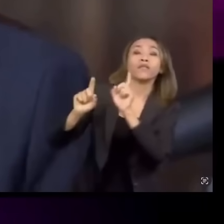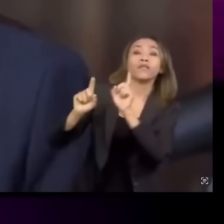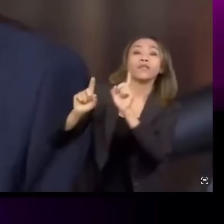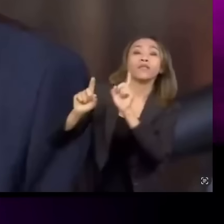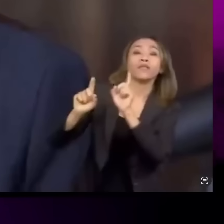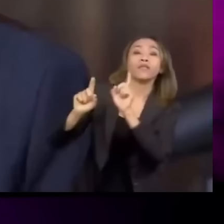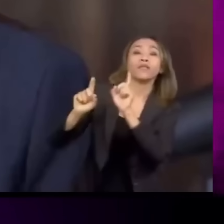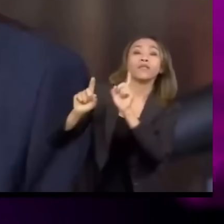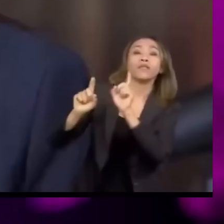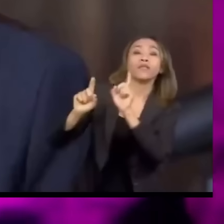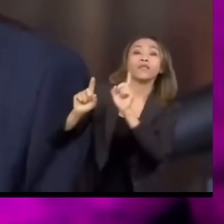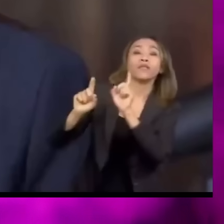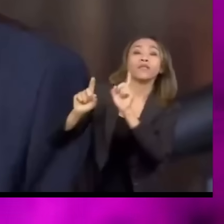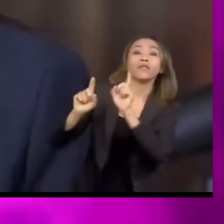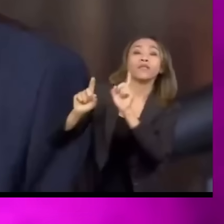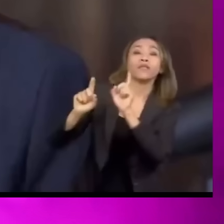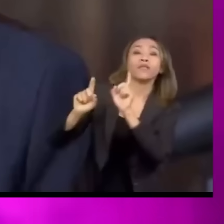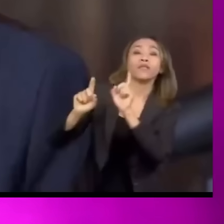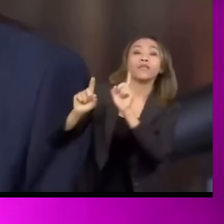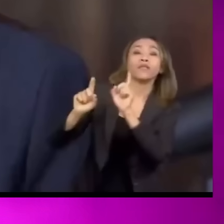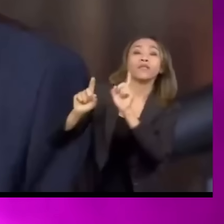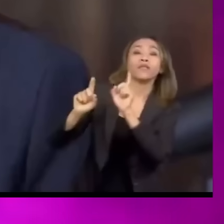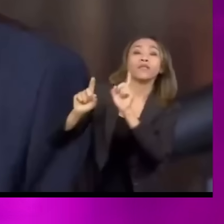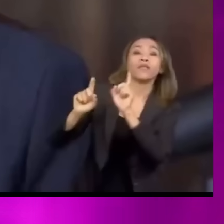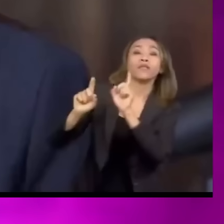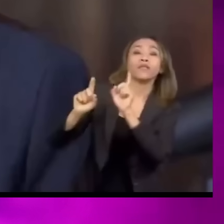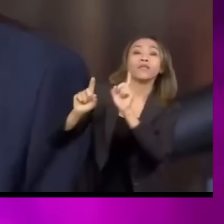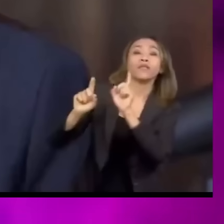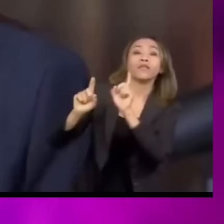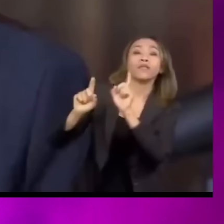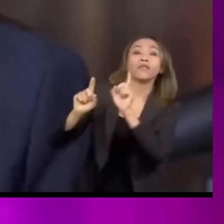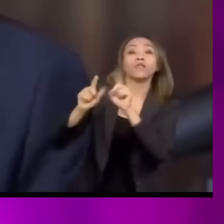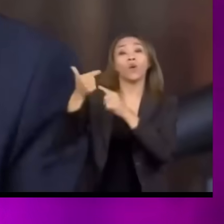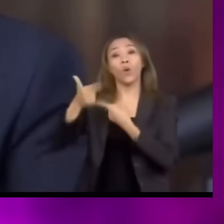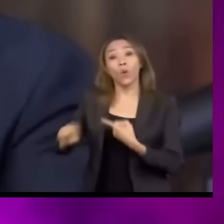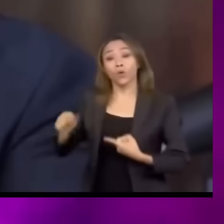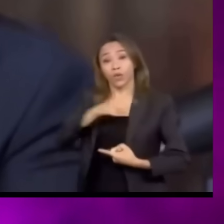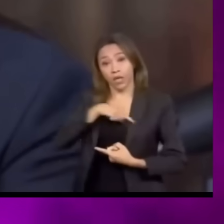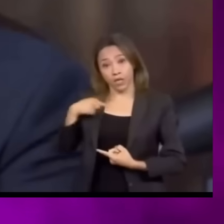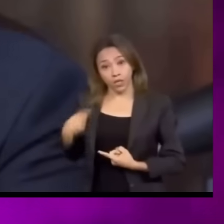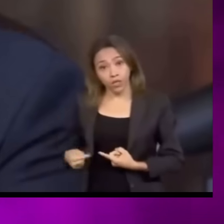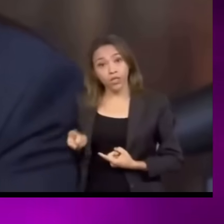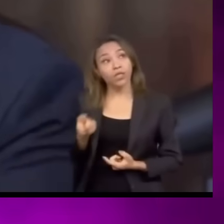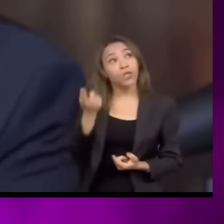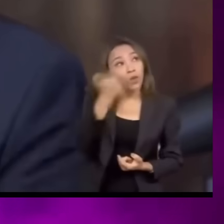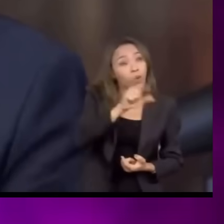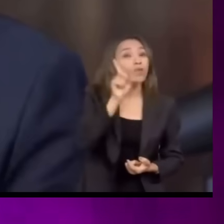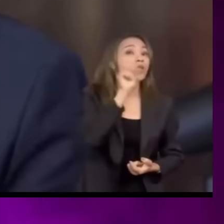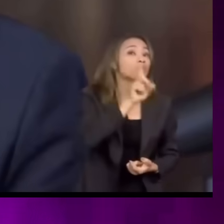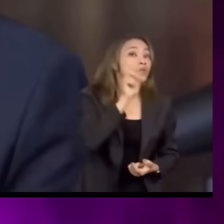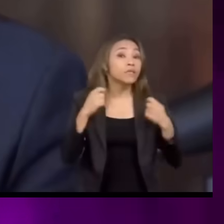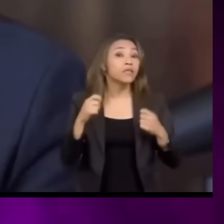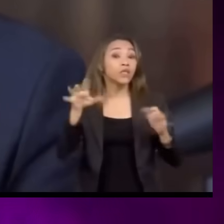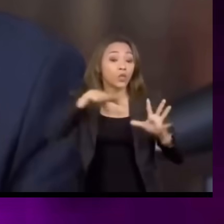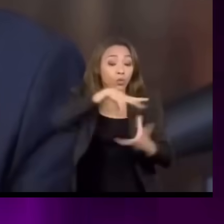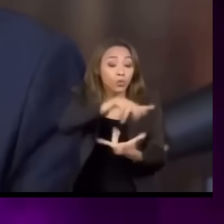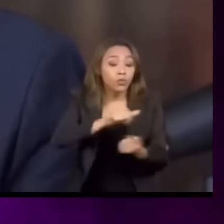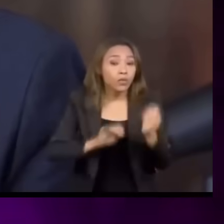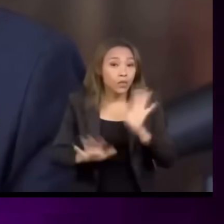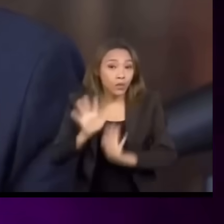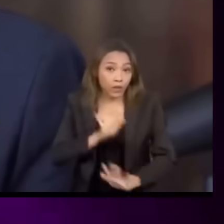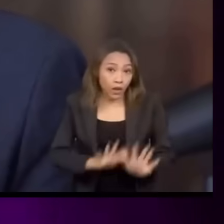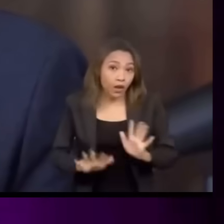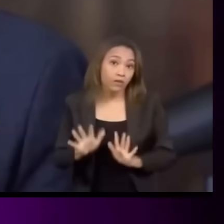preciso... Na Coreia do Norte, tem que ver o que o Maduro está fazendo também para não copiar. Porque o mundo tome cuidado com isso. Sabe, o mundo já